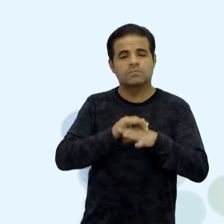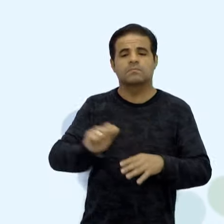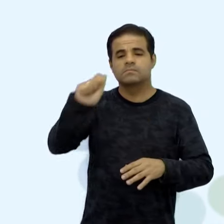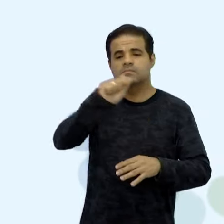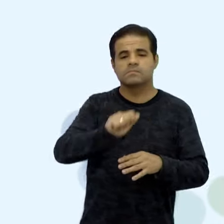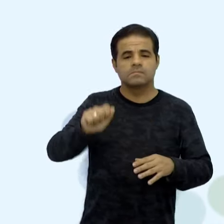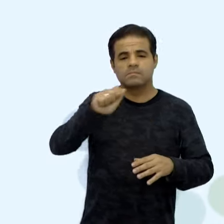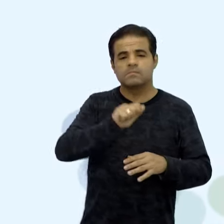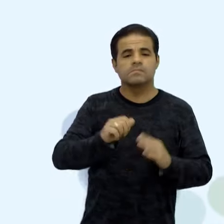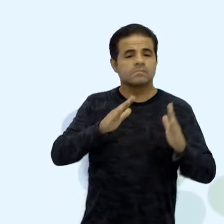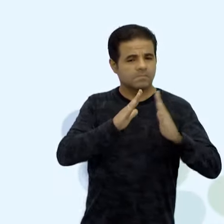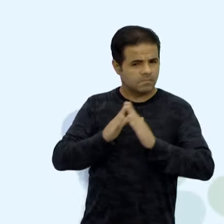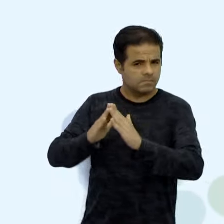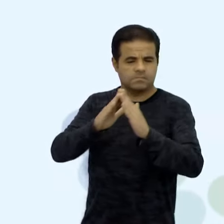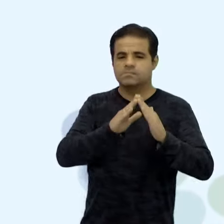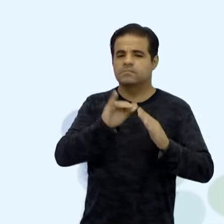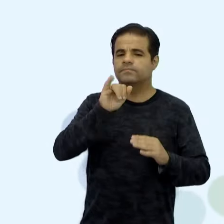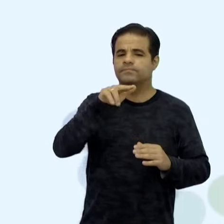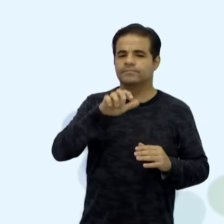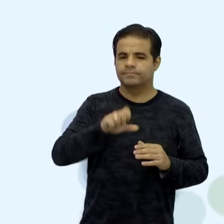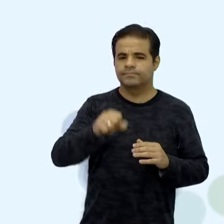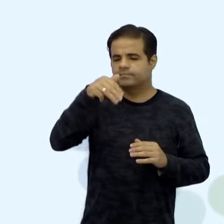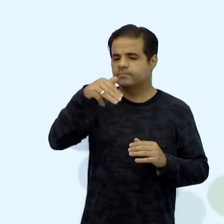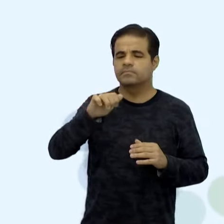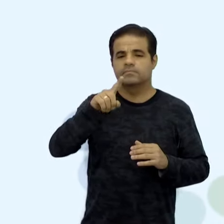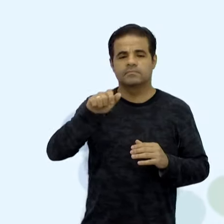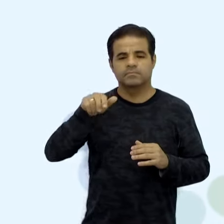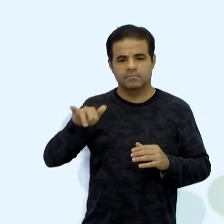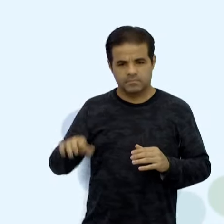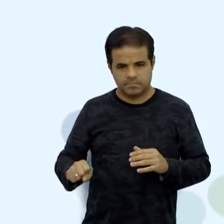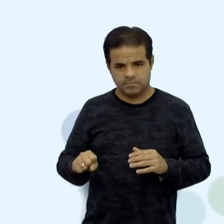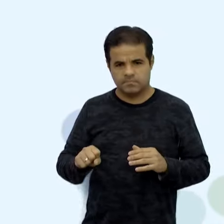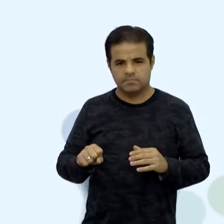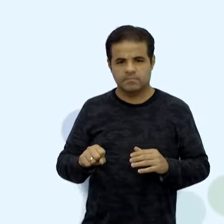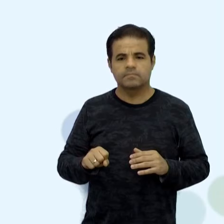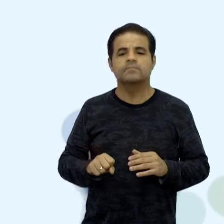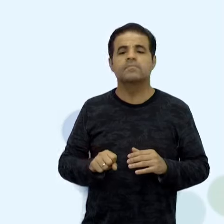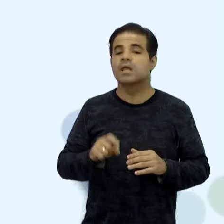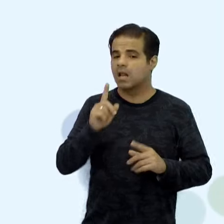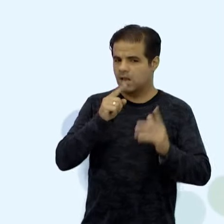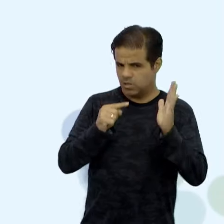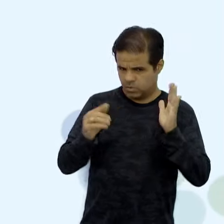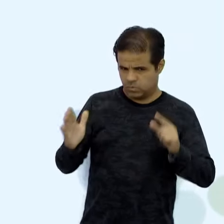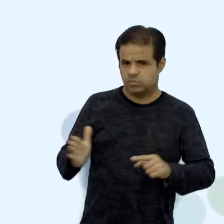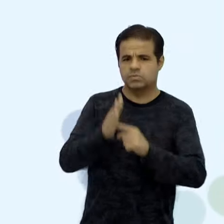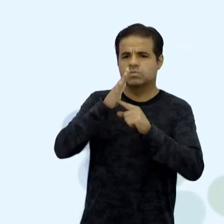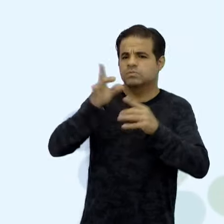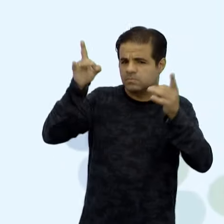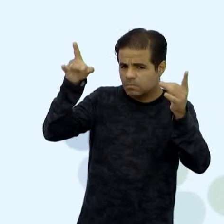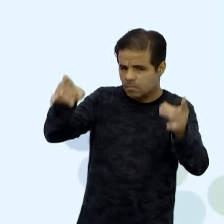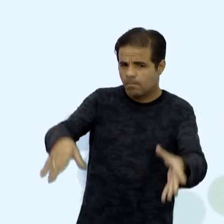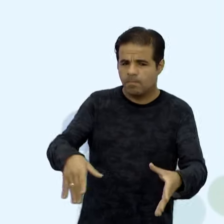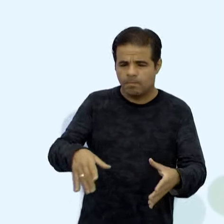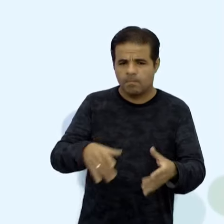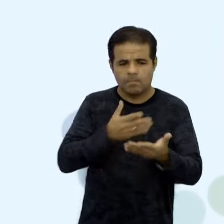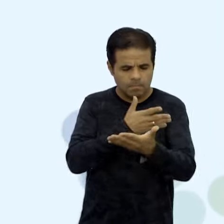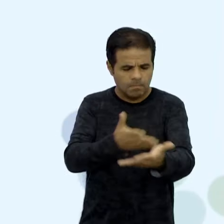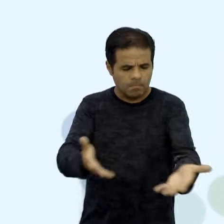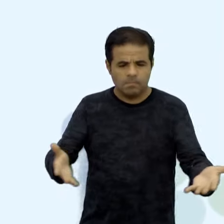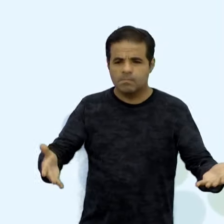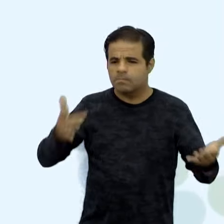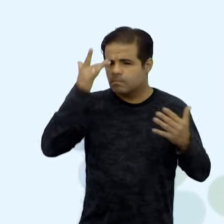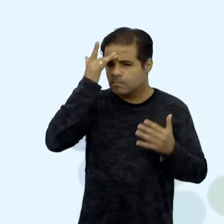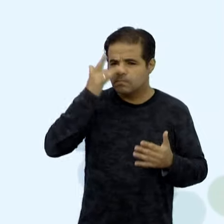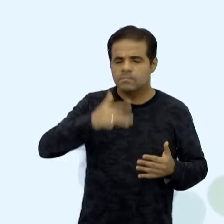da Associação de Moradores, Inês Madeiros, e ela denuncia o abandono a que estão submetidos